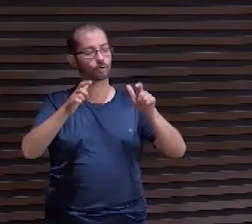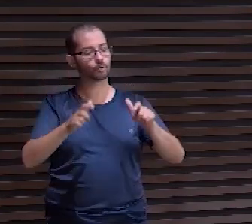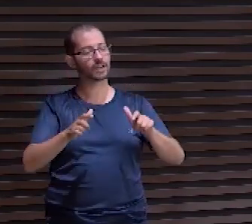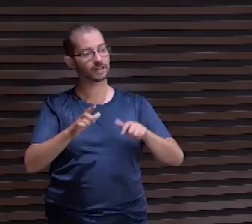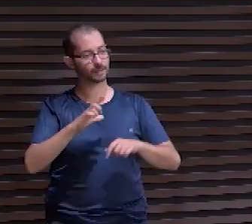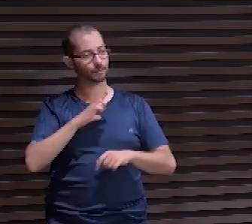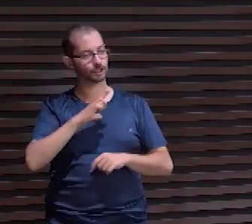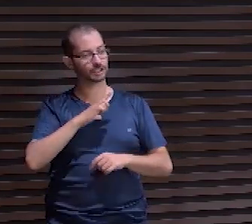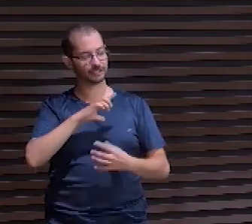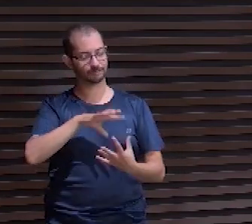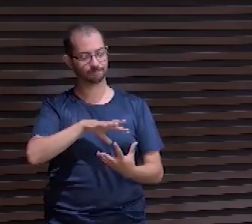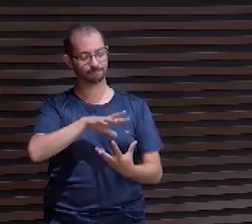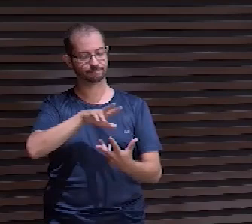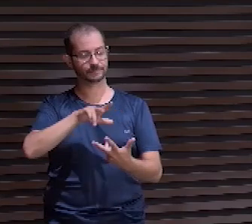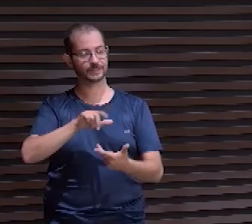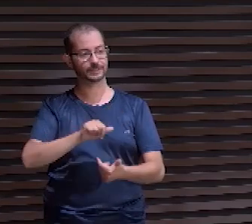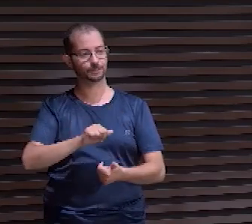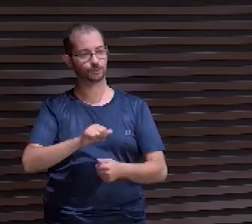mundo.